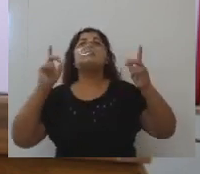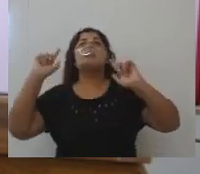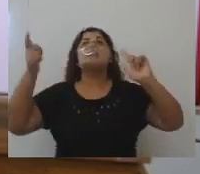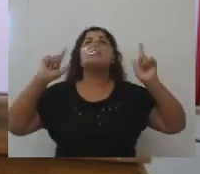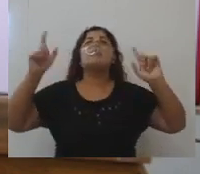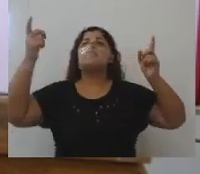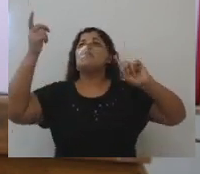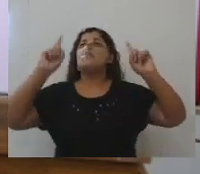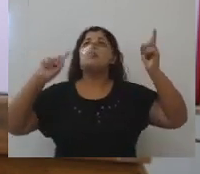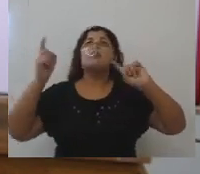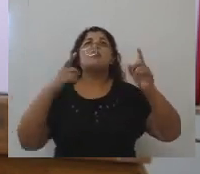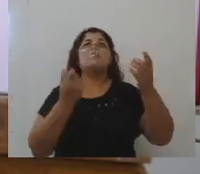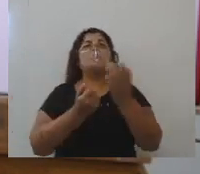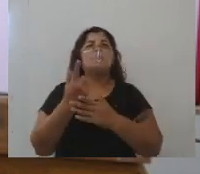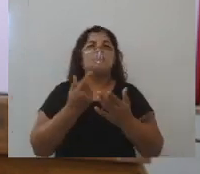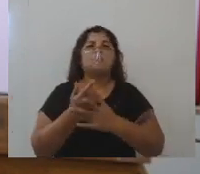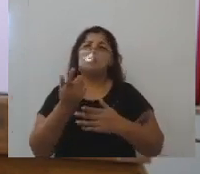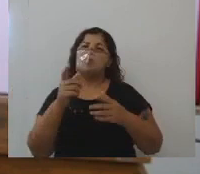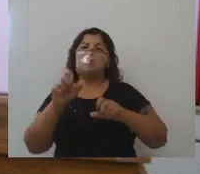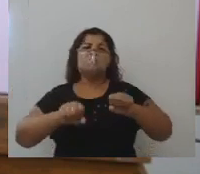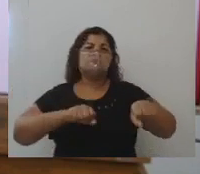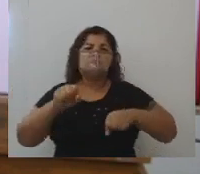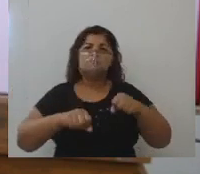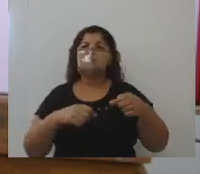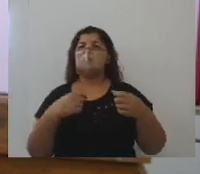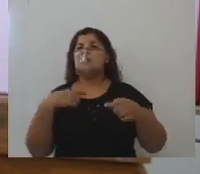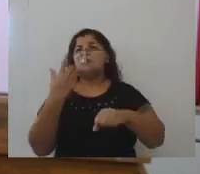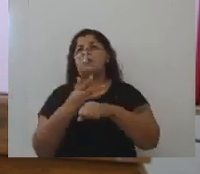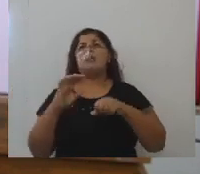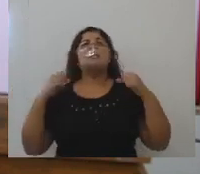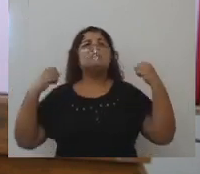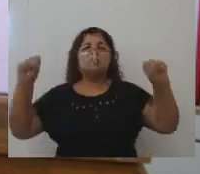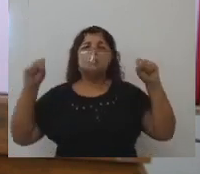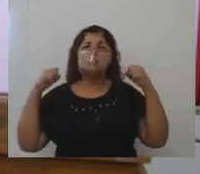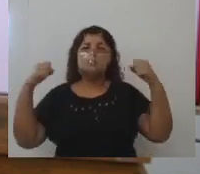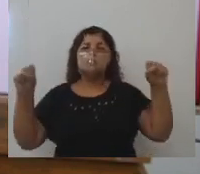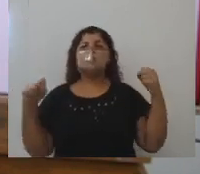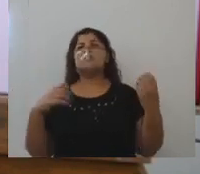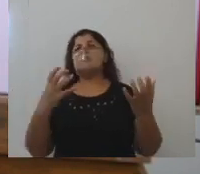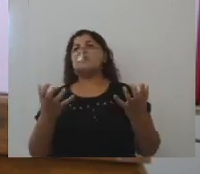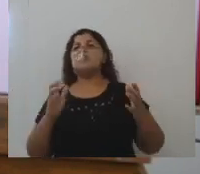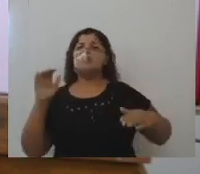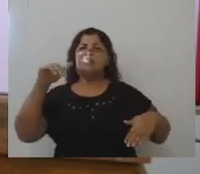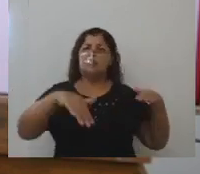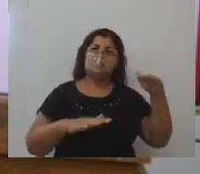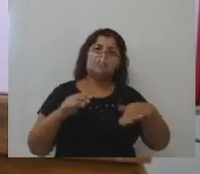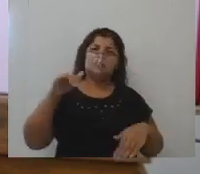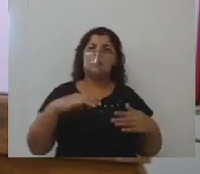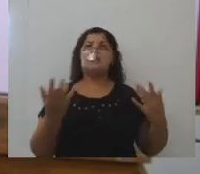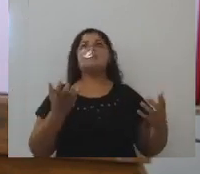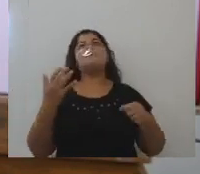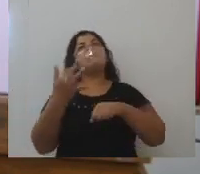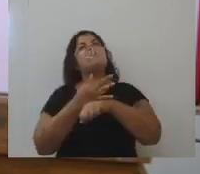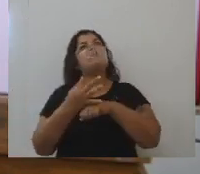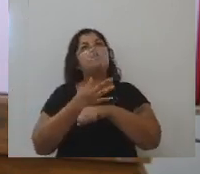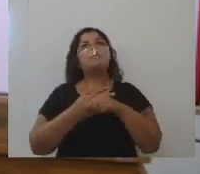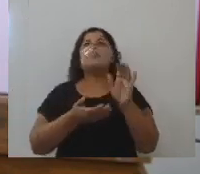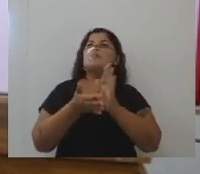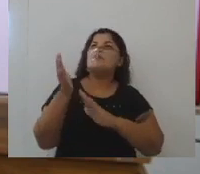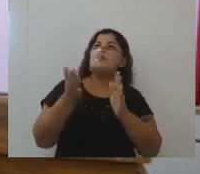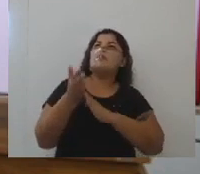uma bicicleta, certo? Eu quero praticar esportes, eu quero nadar, eu quero passar minhas férias na praia.